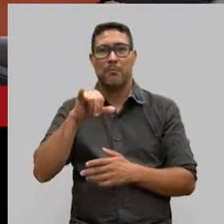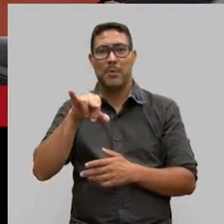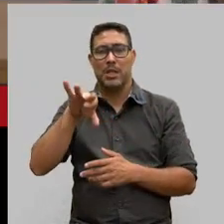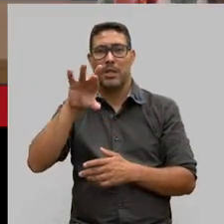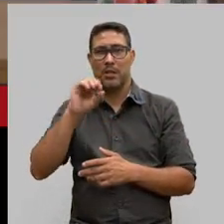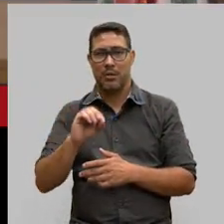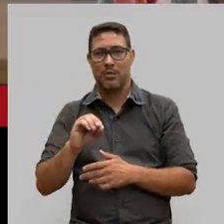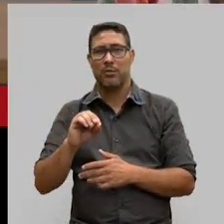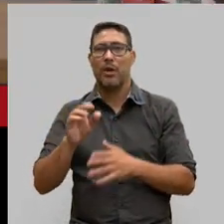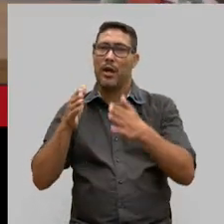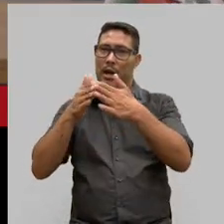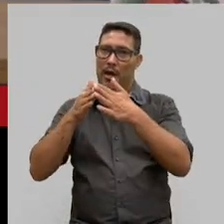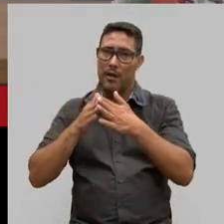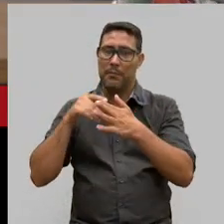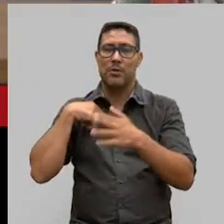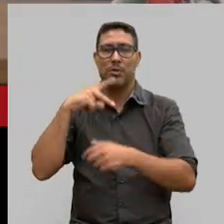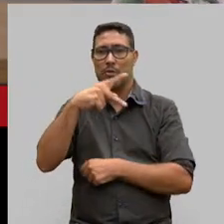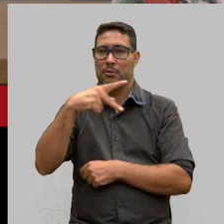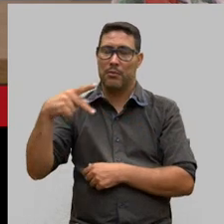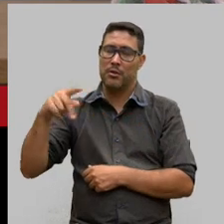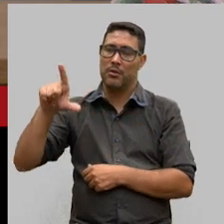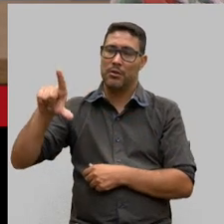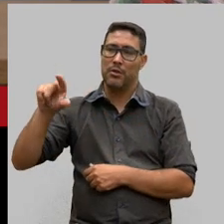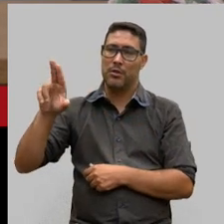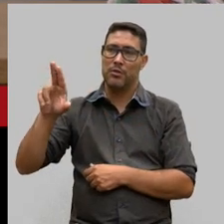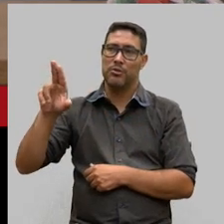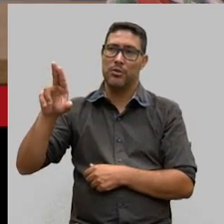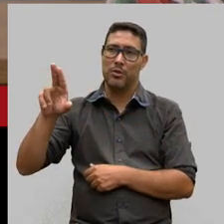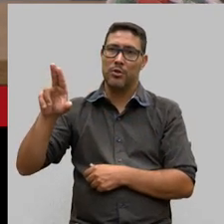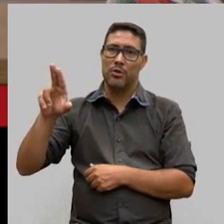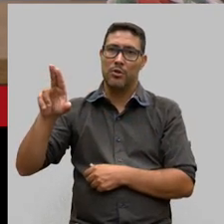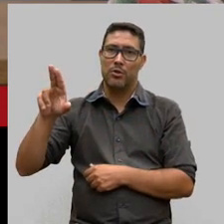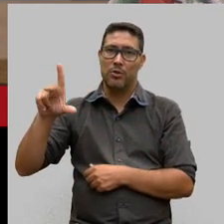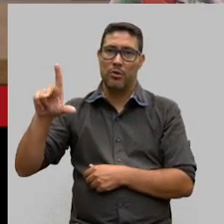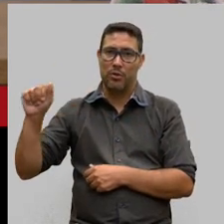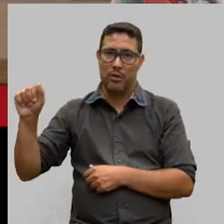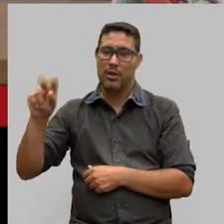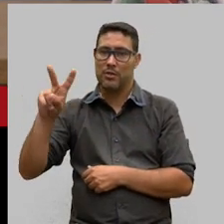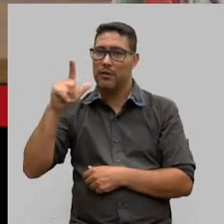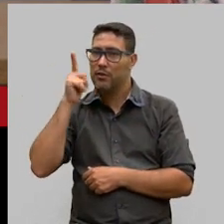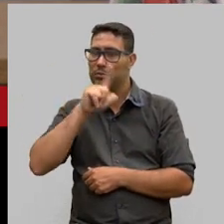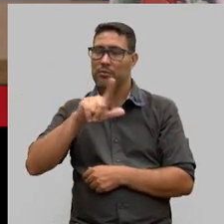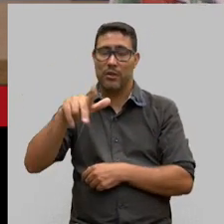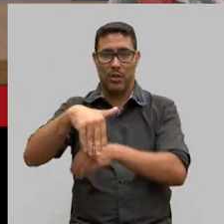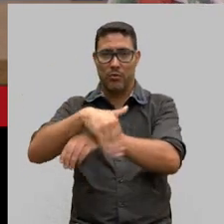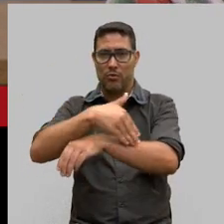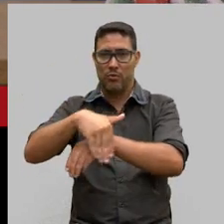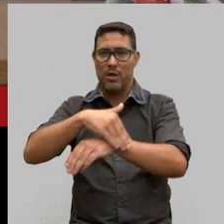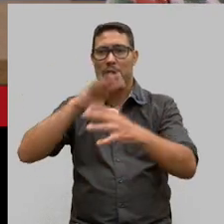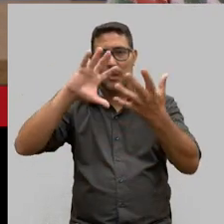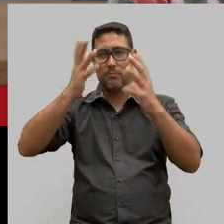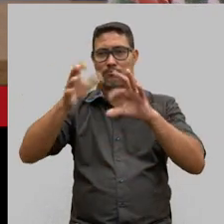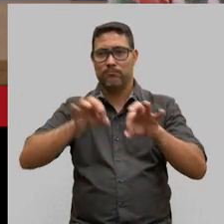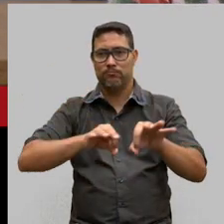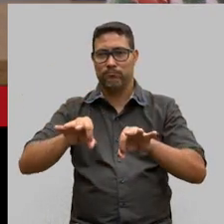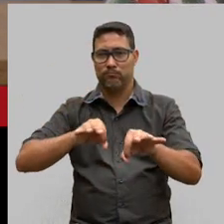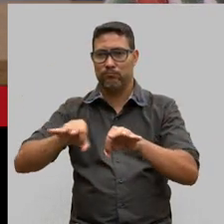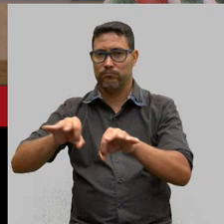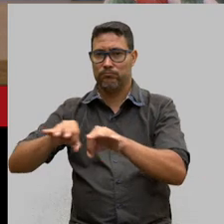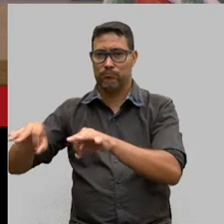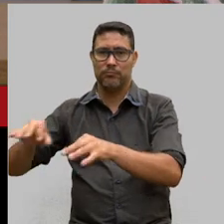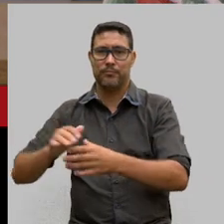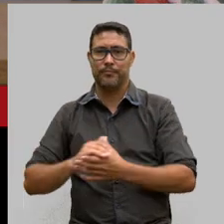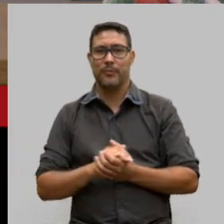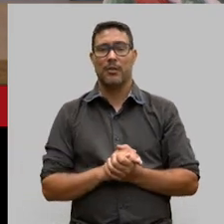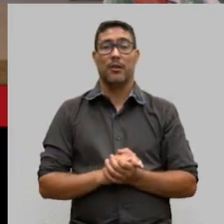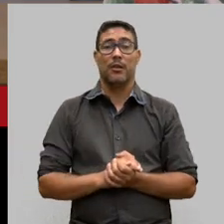do presidente Lula nós vamos recuperar toda a BR 265 de São João de Rei alavras eu quero aqui iniciar primeiro dizendo